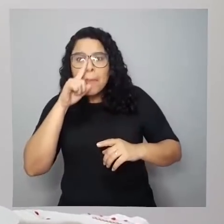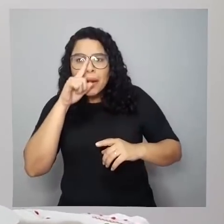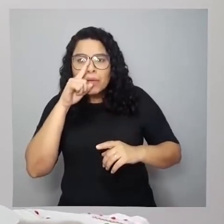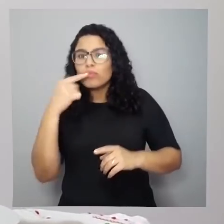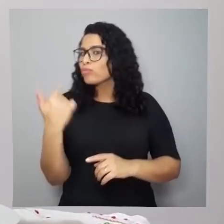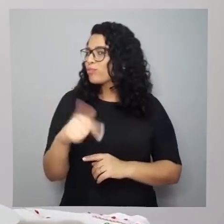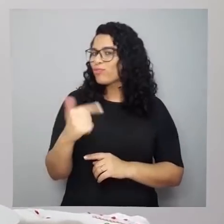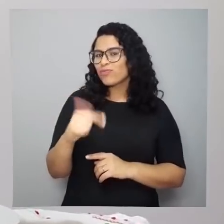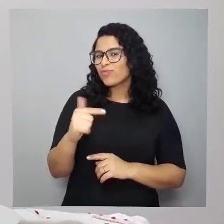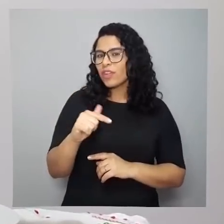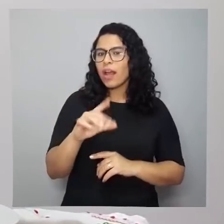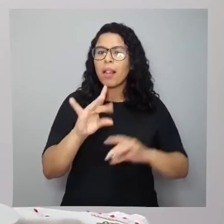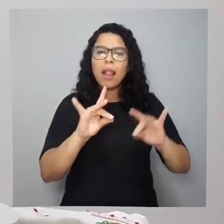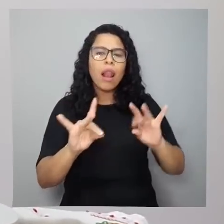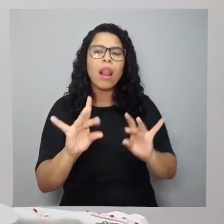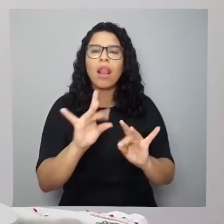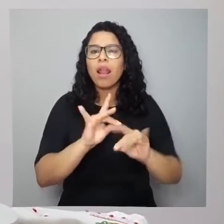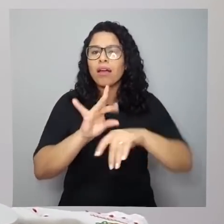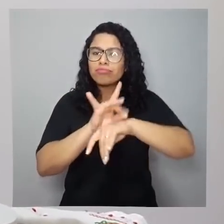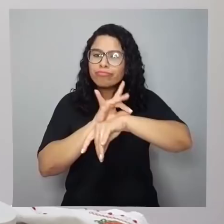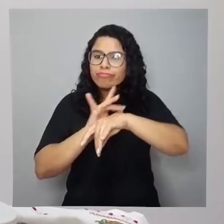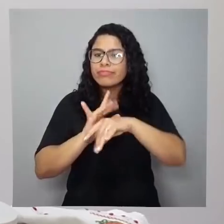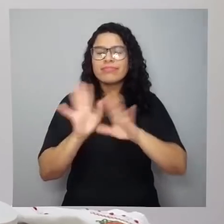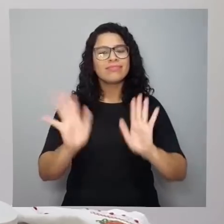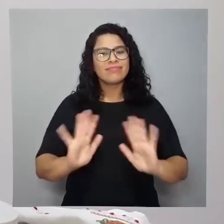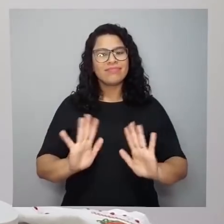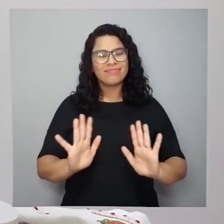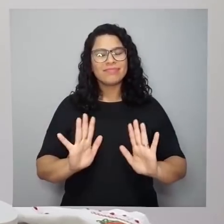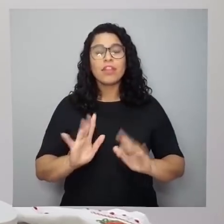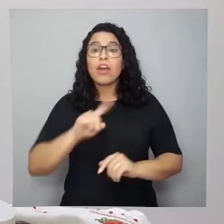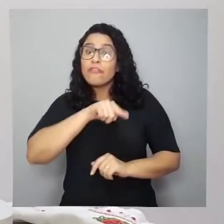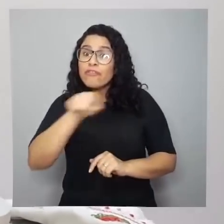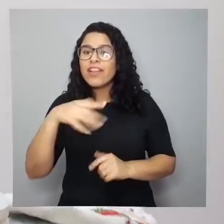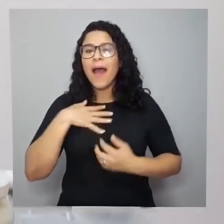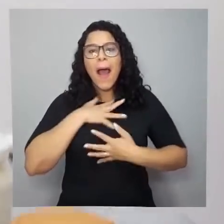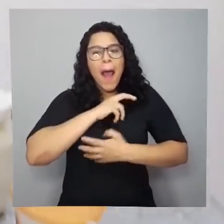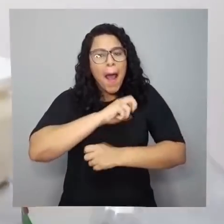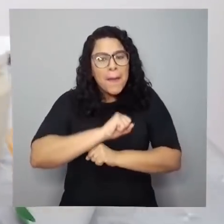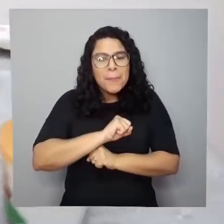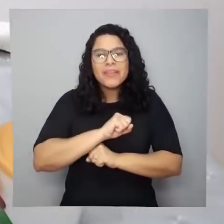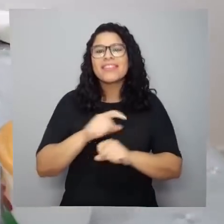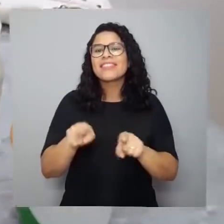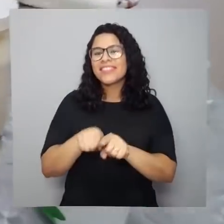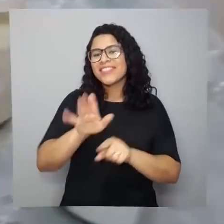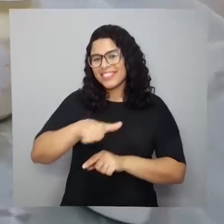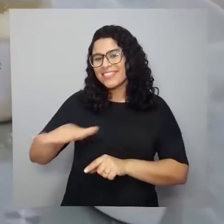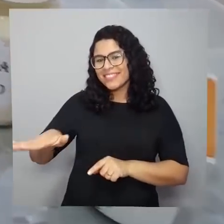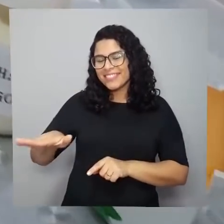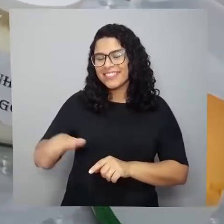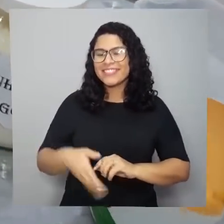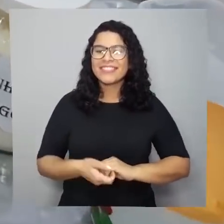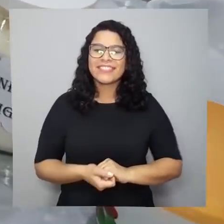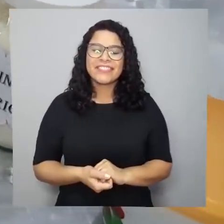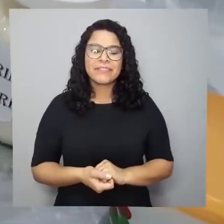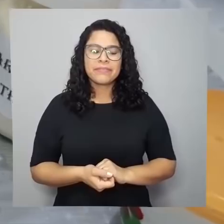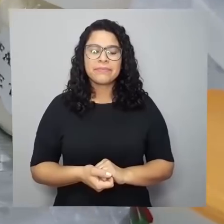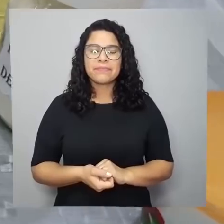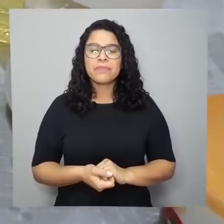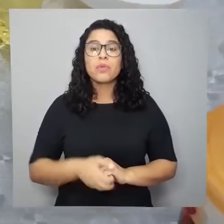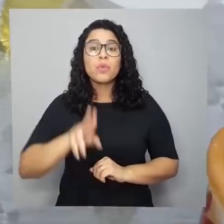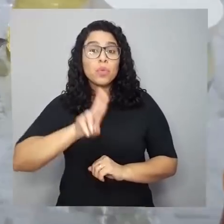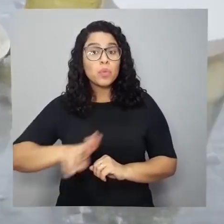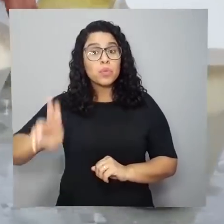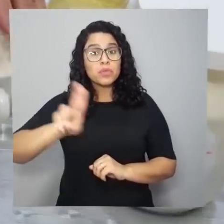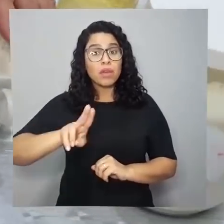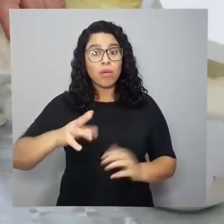na mão. Vocês vão amar e as crianças também. Então o que nós vamos utilizar? Uma vasilha para fazer a